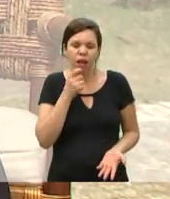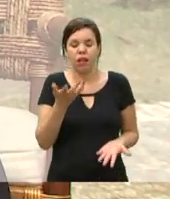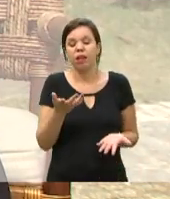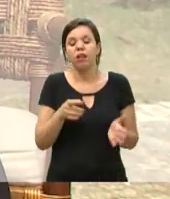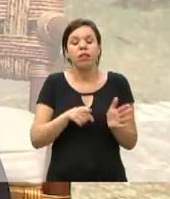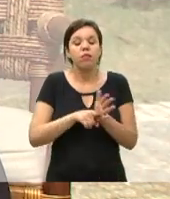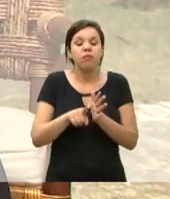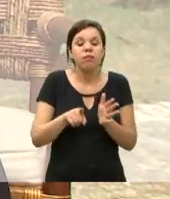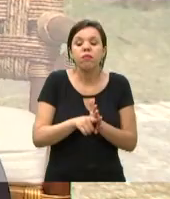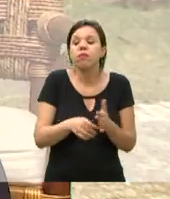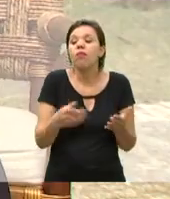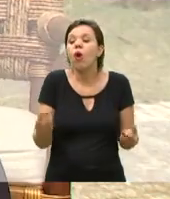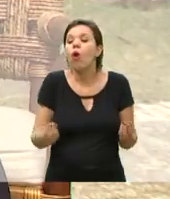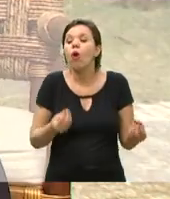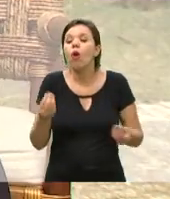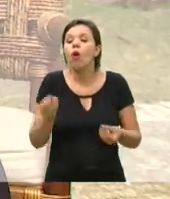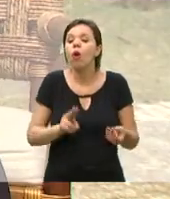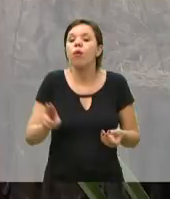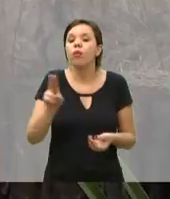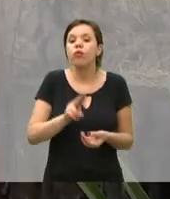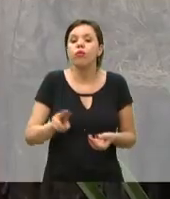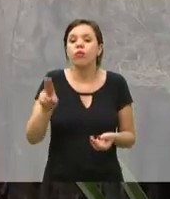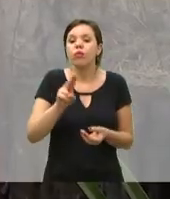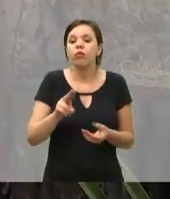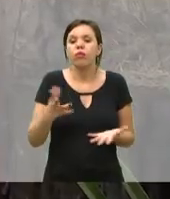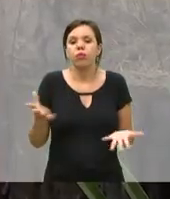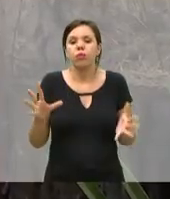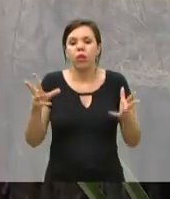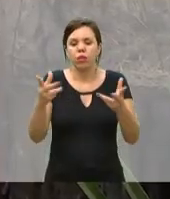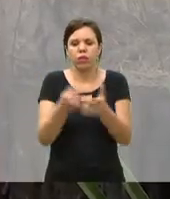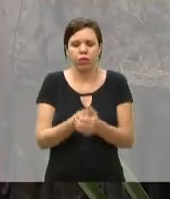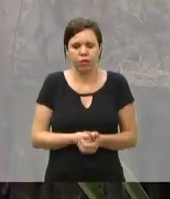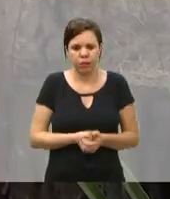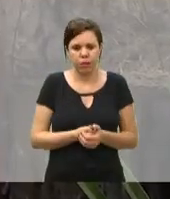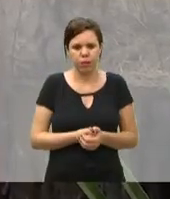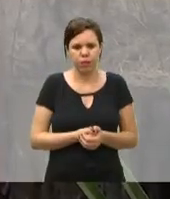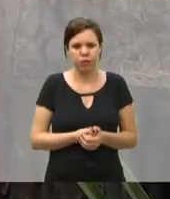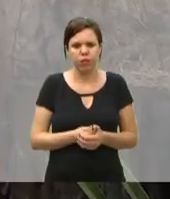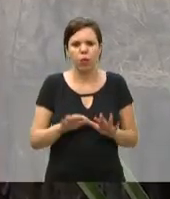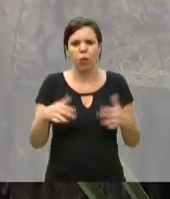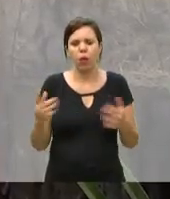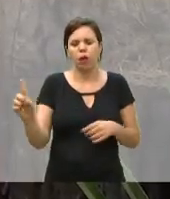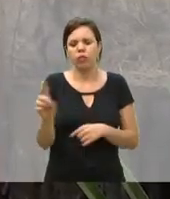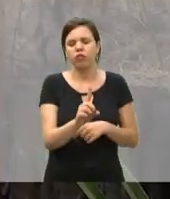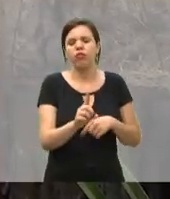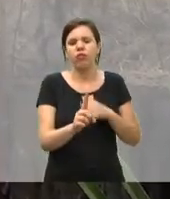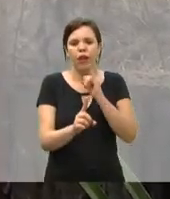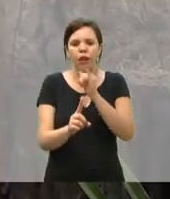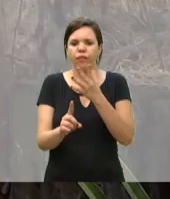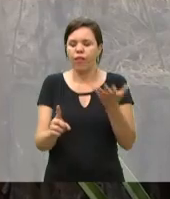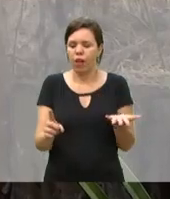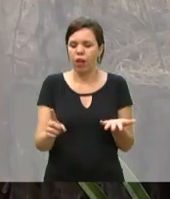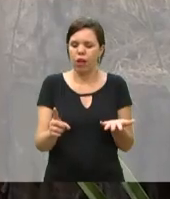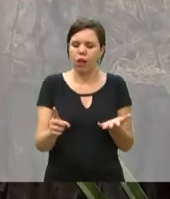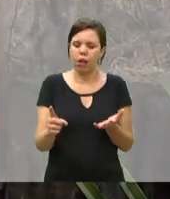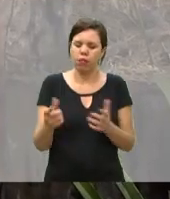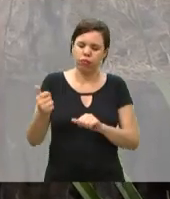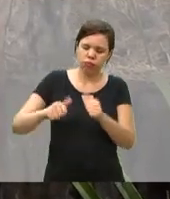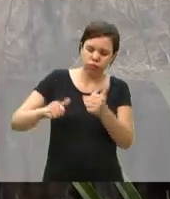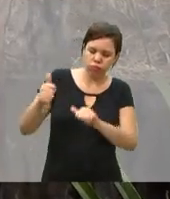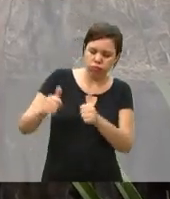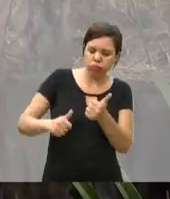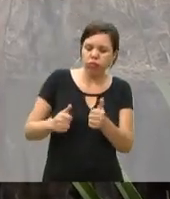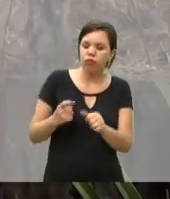né? Como usar e para todos. E quando eles chegam, o que vocês fazem? Eu vou falar assim, uma espécie de raio-x para